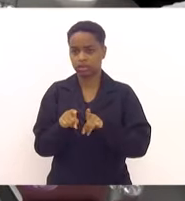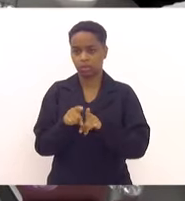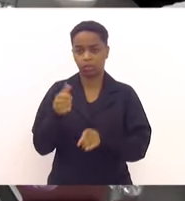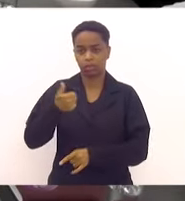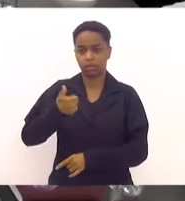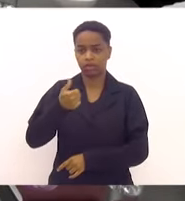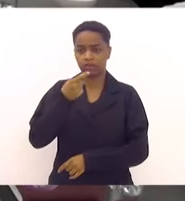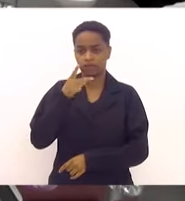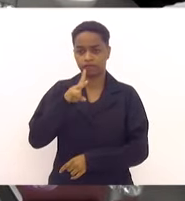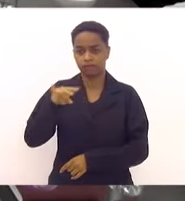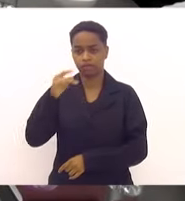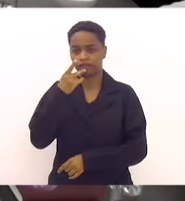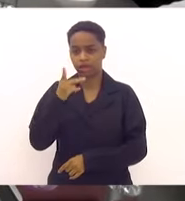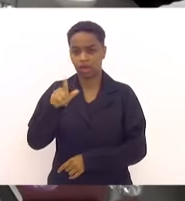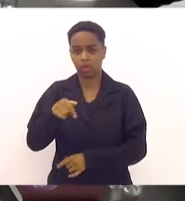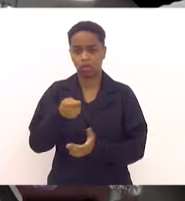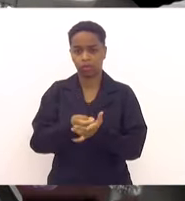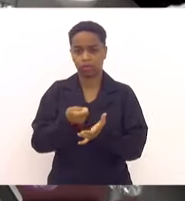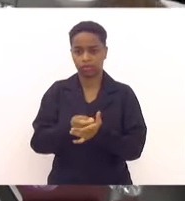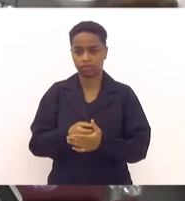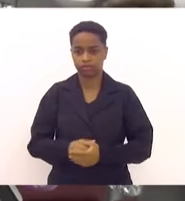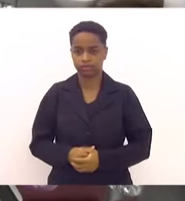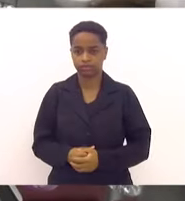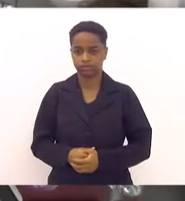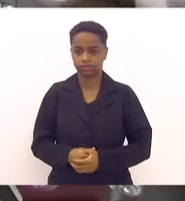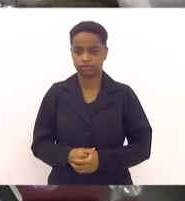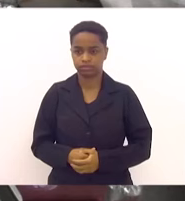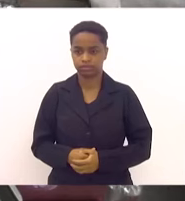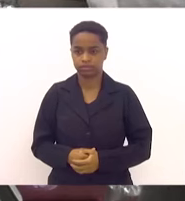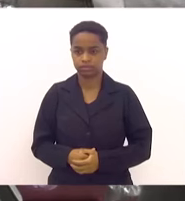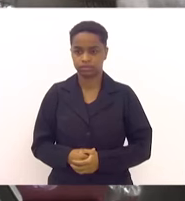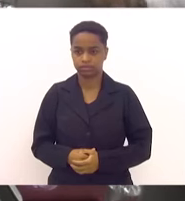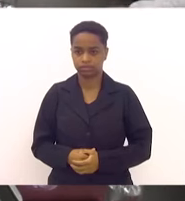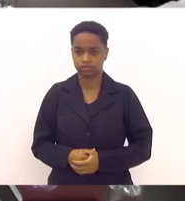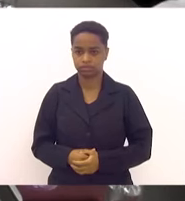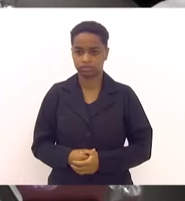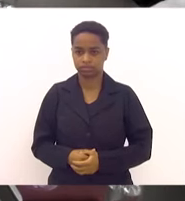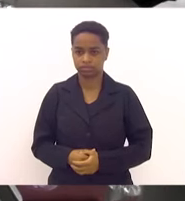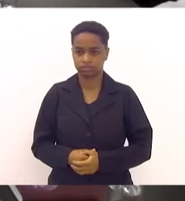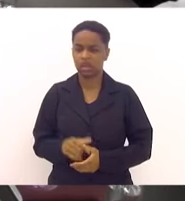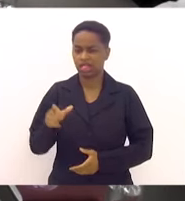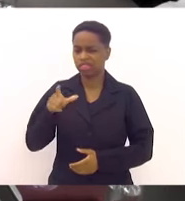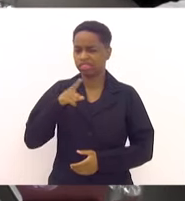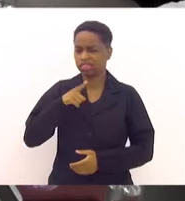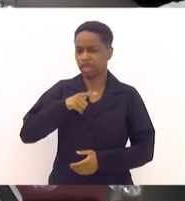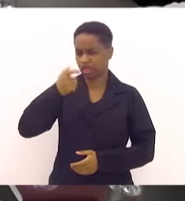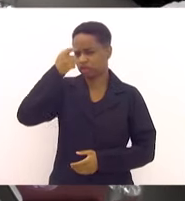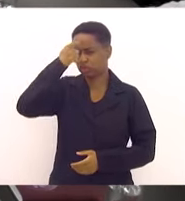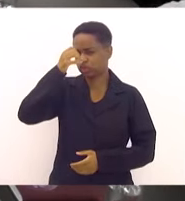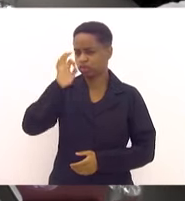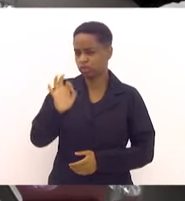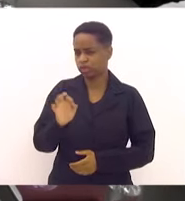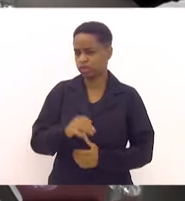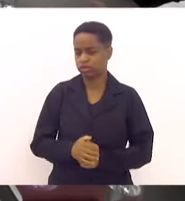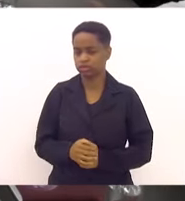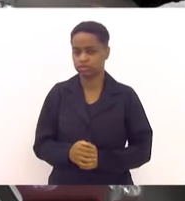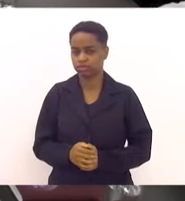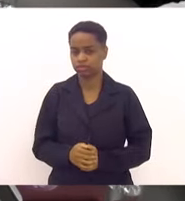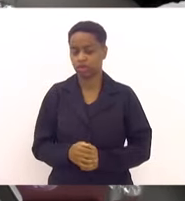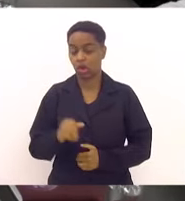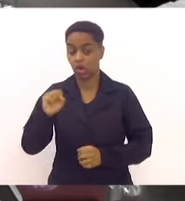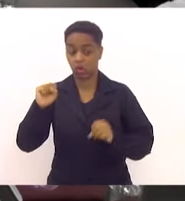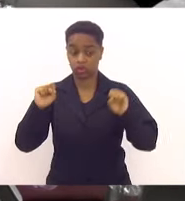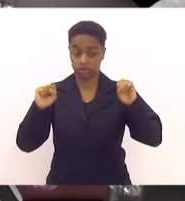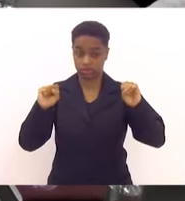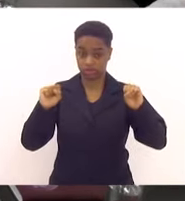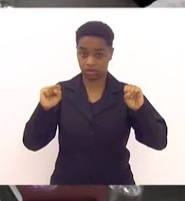a dizer que isso é obrigatório. Perfeito. Então, ele tem juízo. É, por 8-0 novamente,